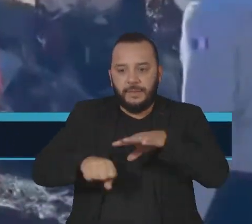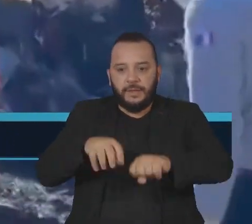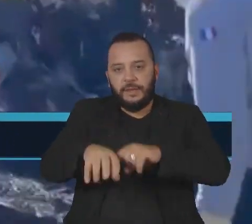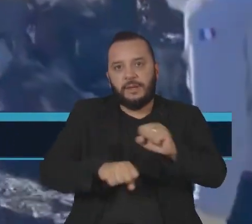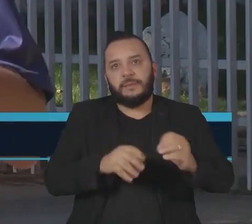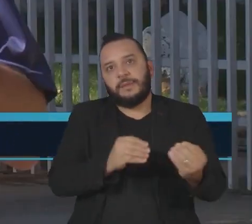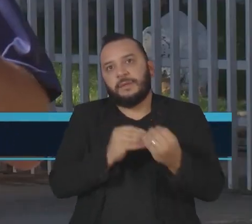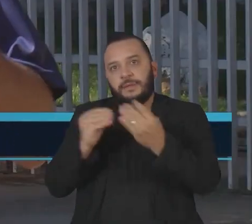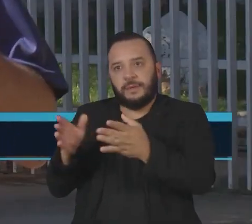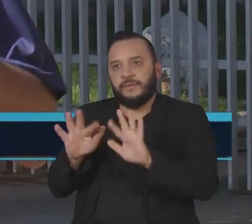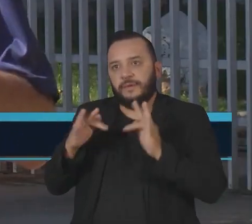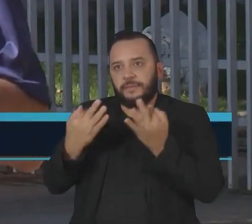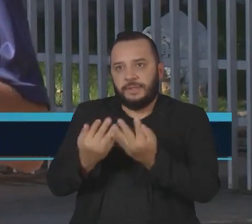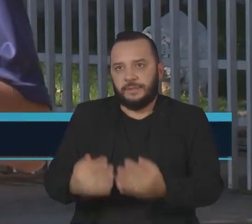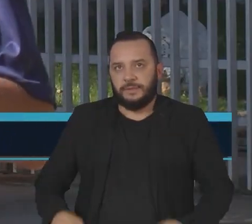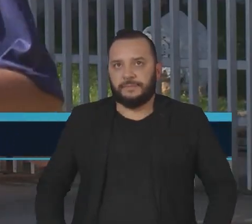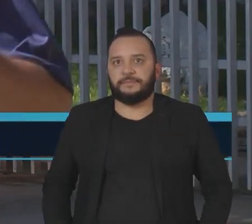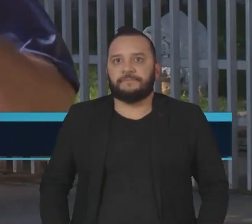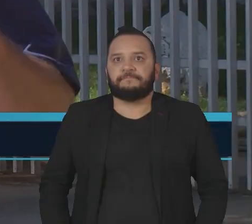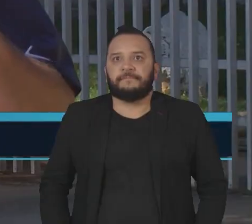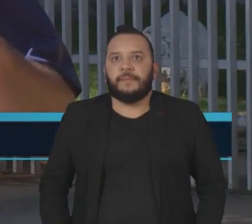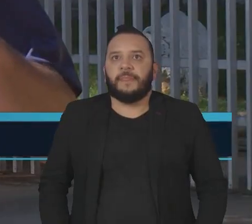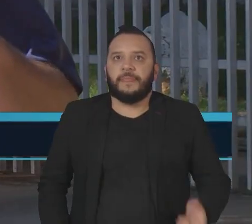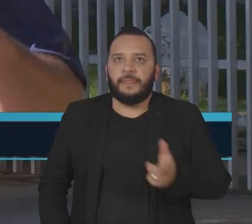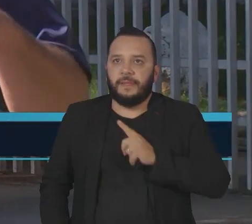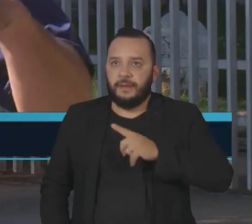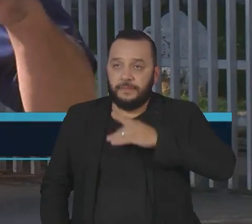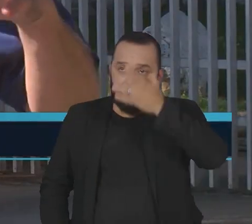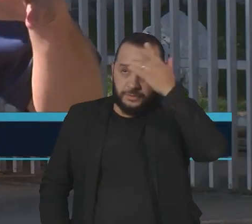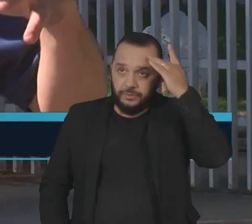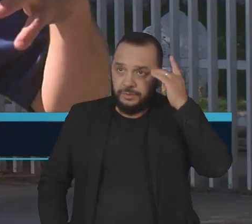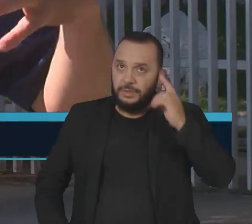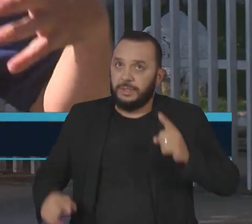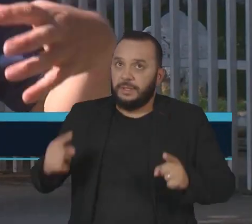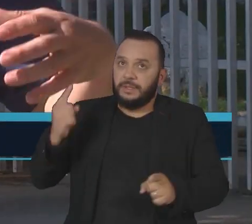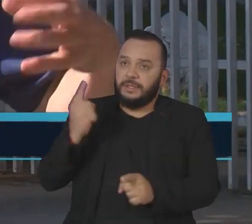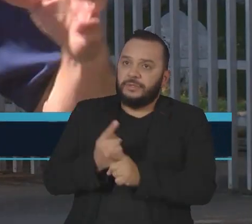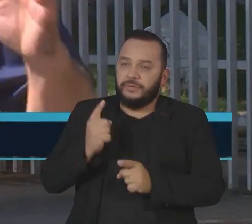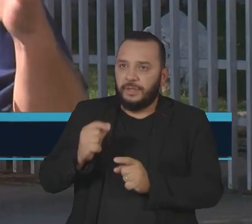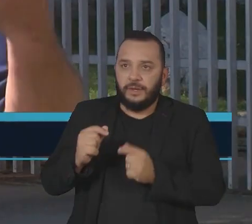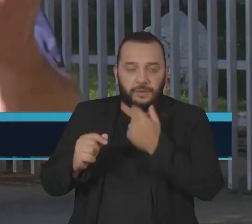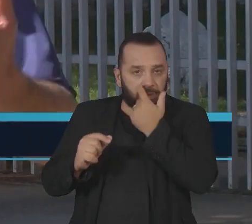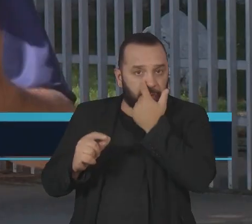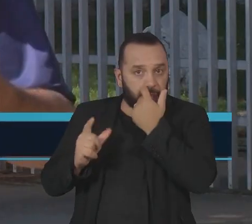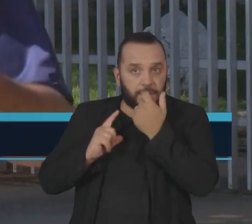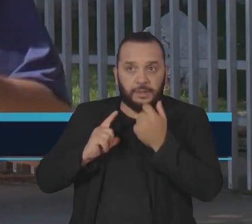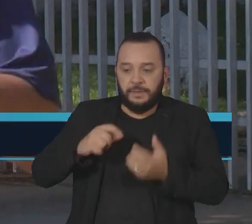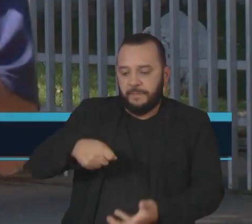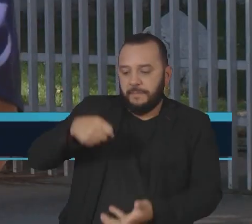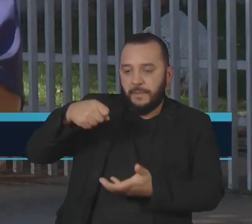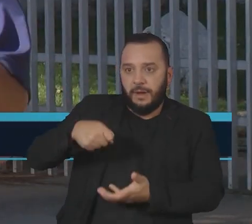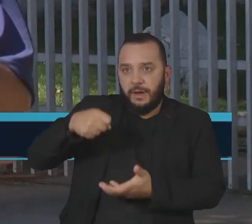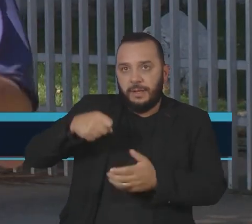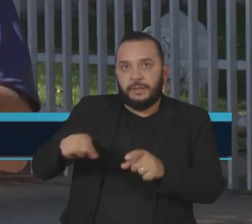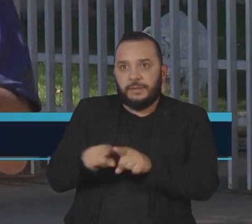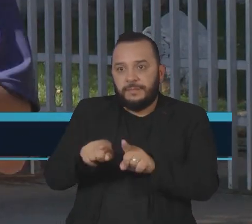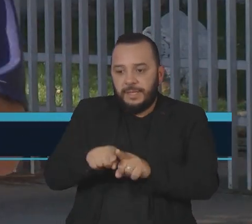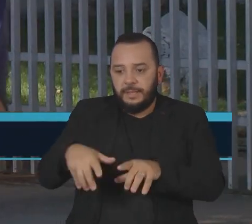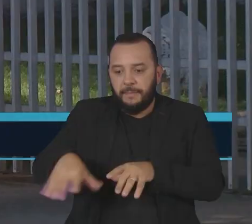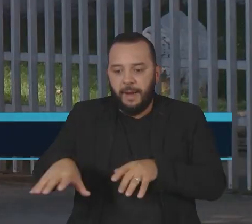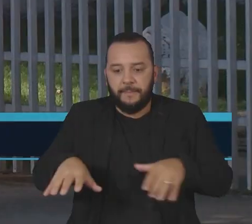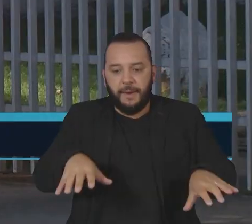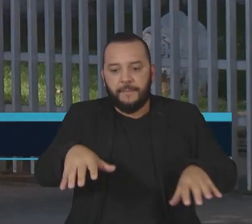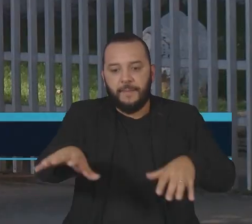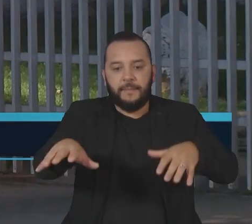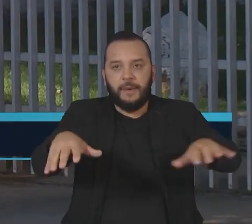às famílias. São pessoas capacitadas para identificar cada bagagem, o conjunto da bagagem, separar item por